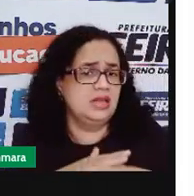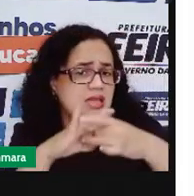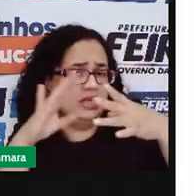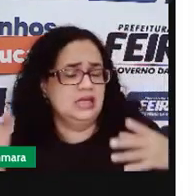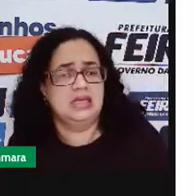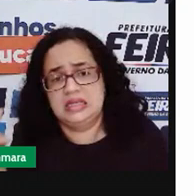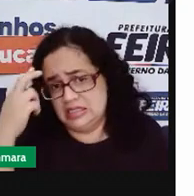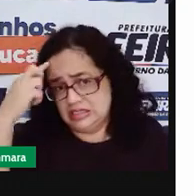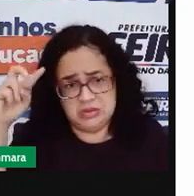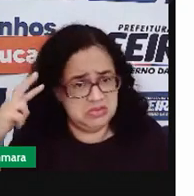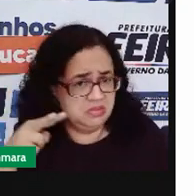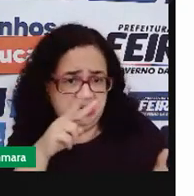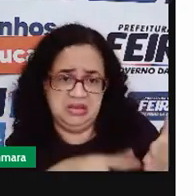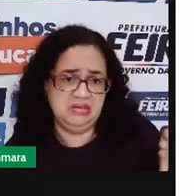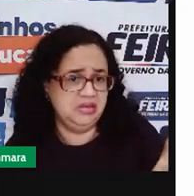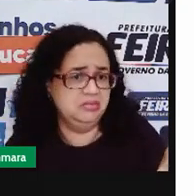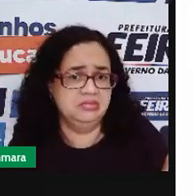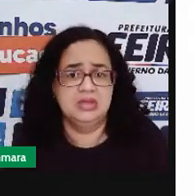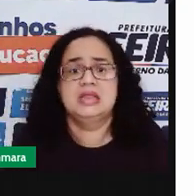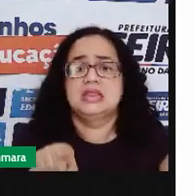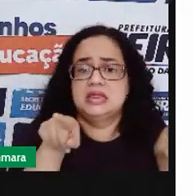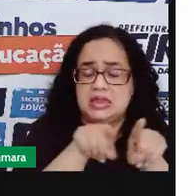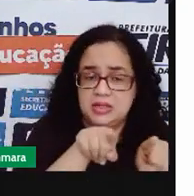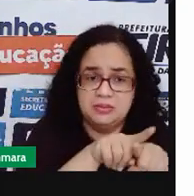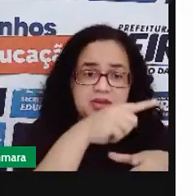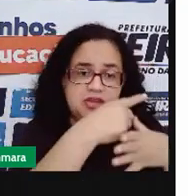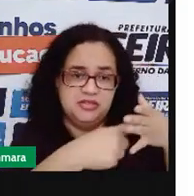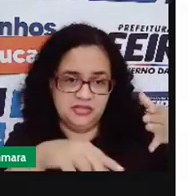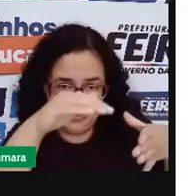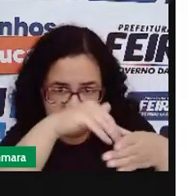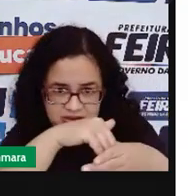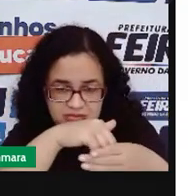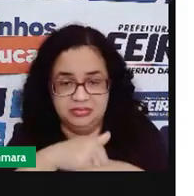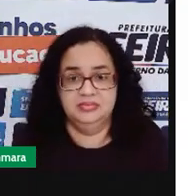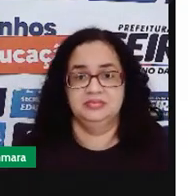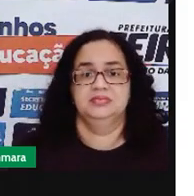os analfabetos também votavam.